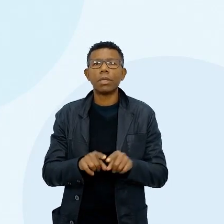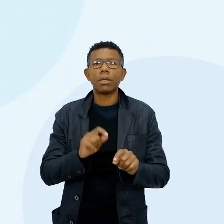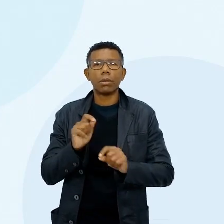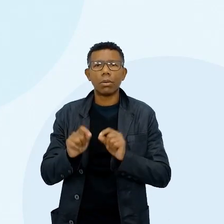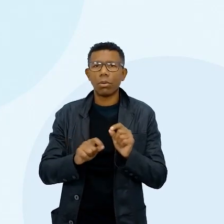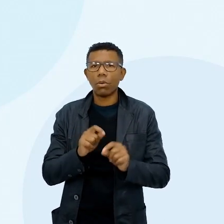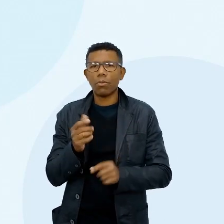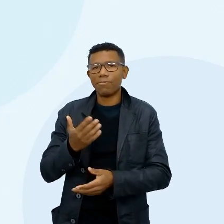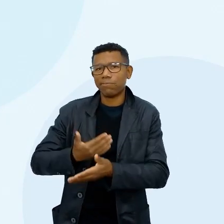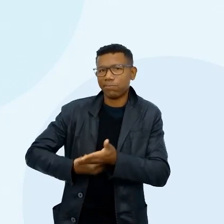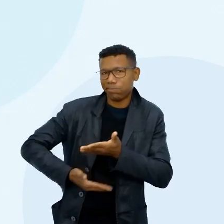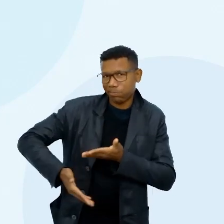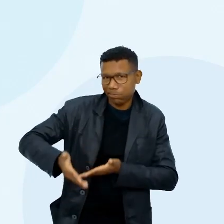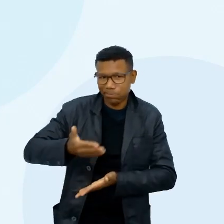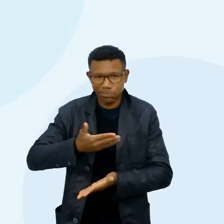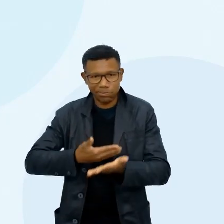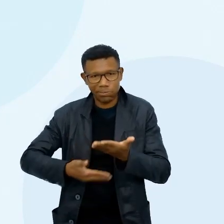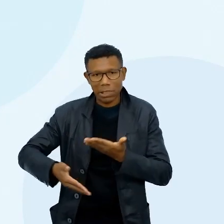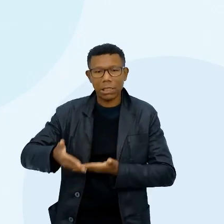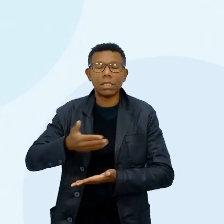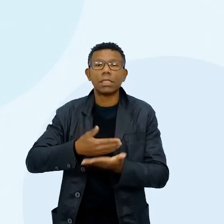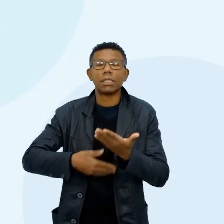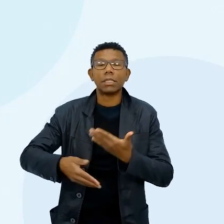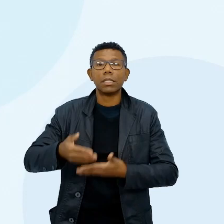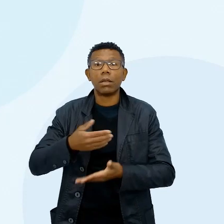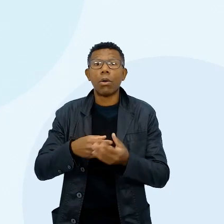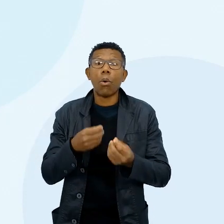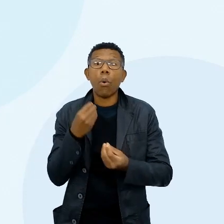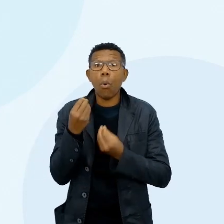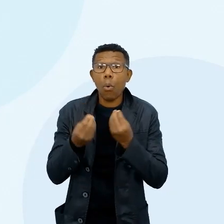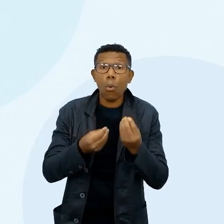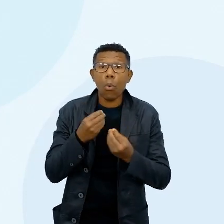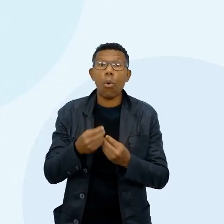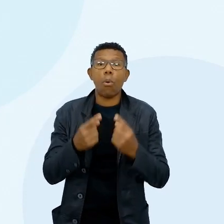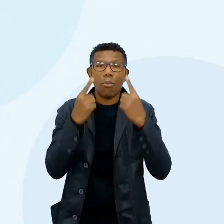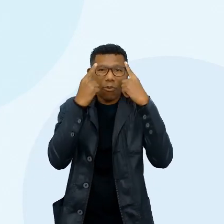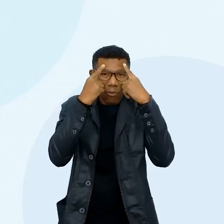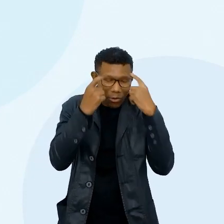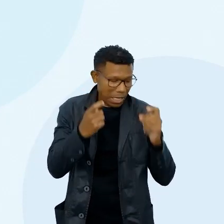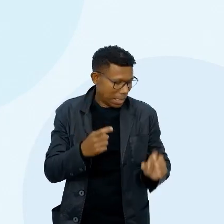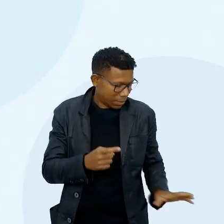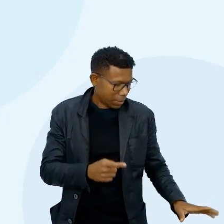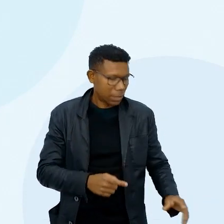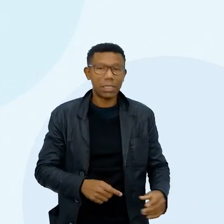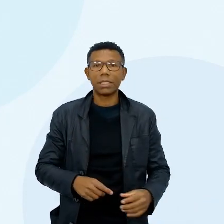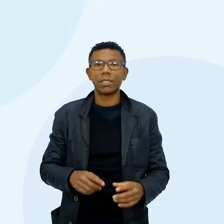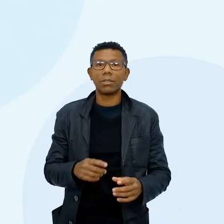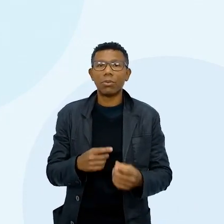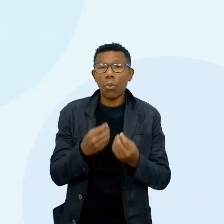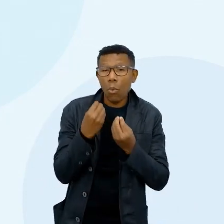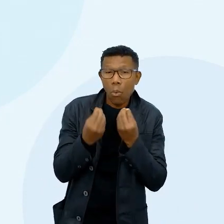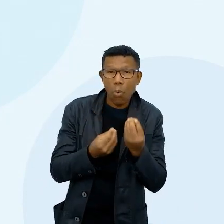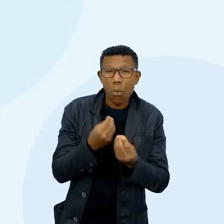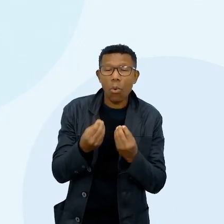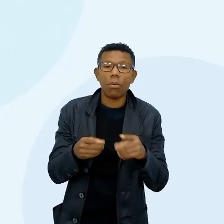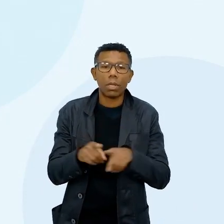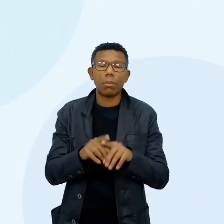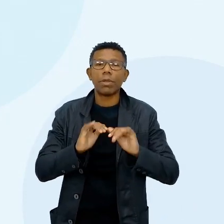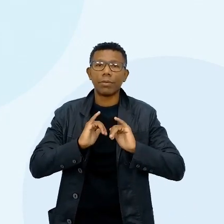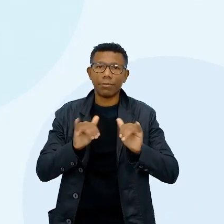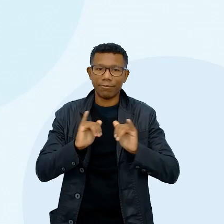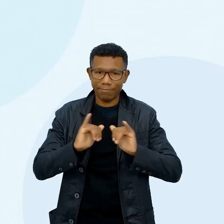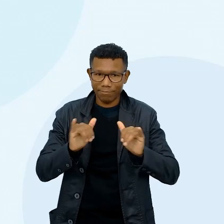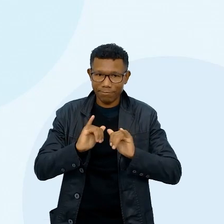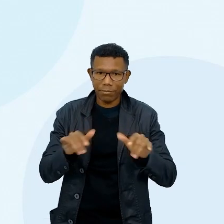Faremos uma interação, falaremos sobre um pouco da discussão sobre violência infantil, desdobramento, avaliação, informativo,